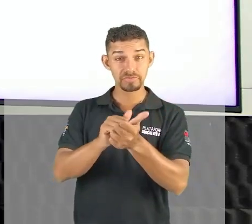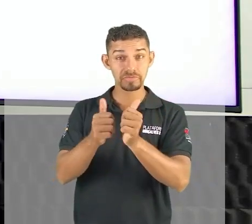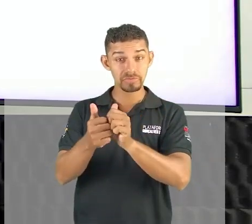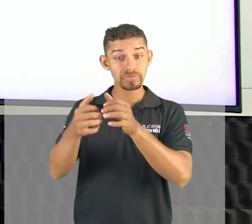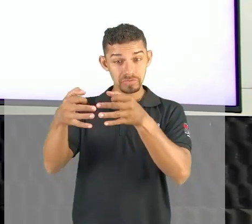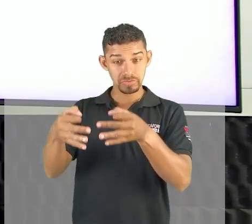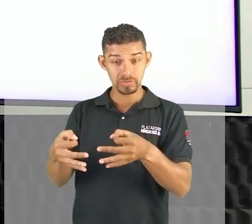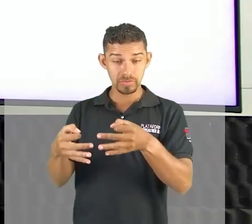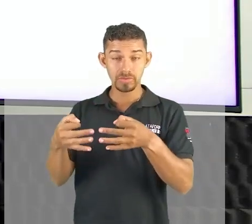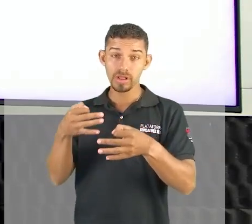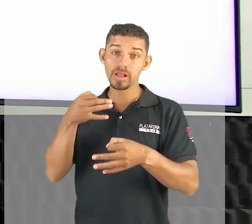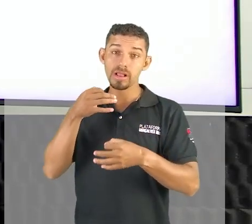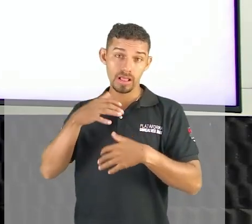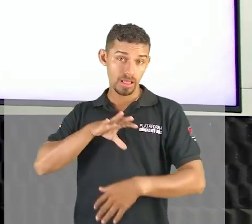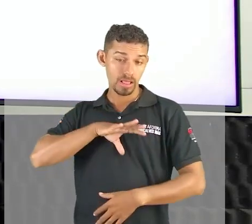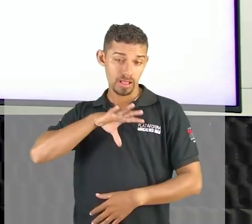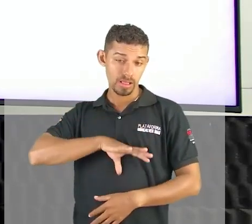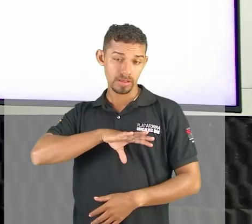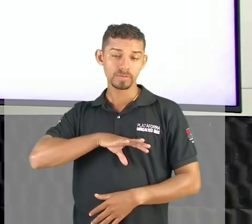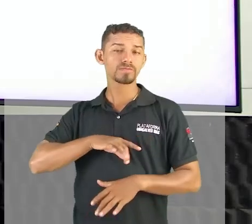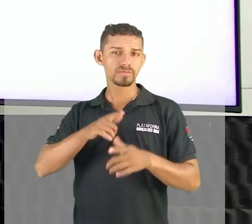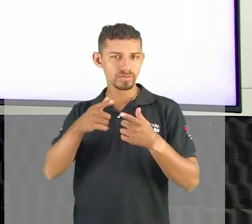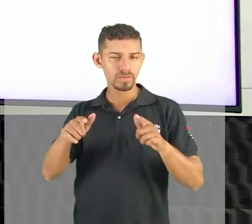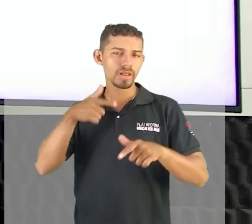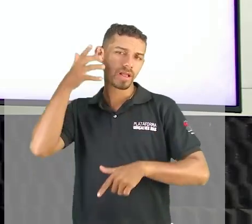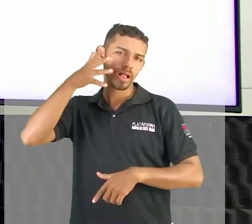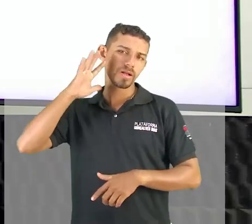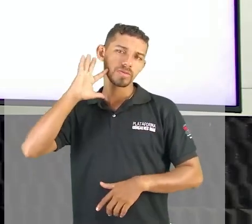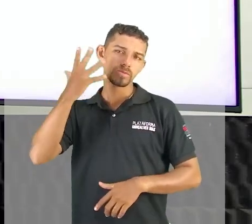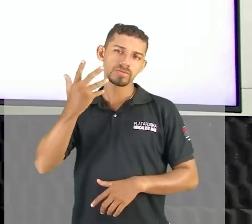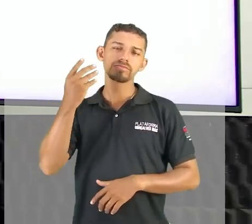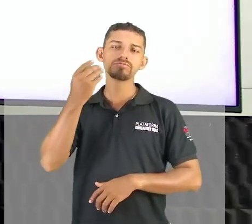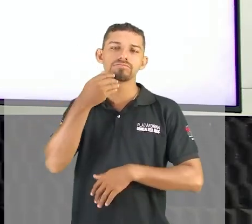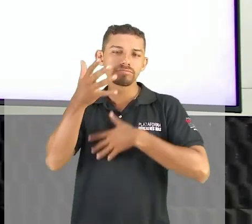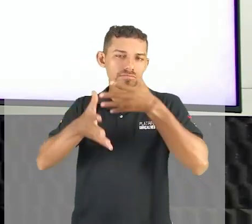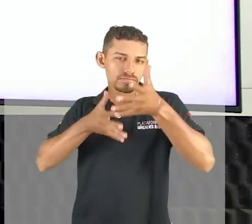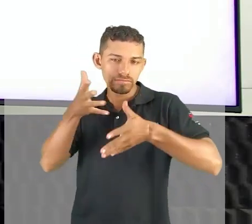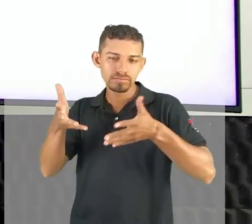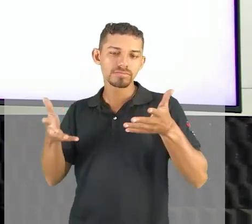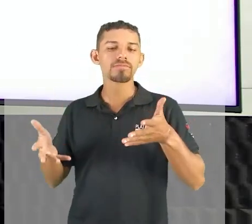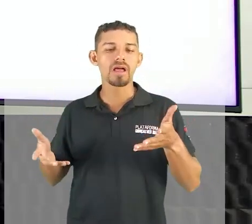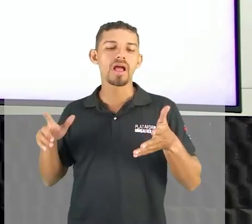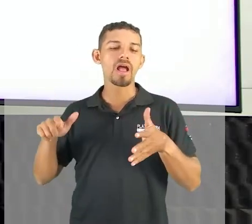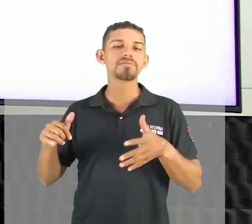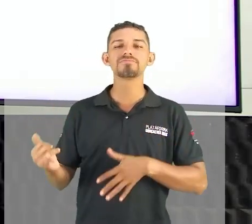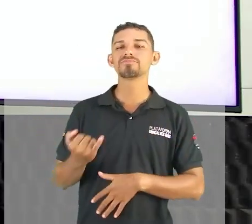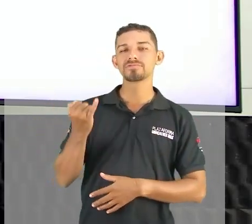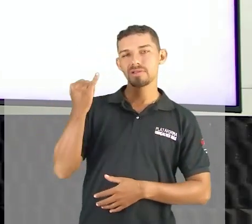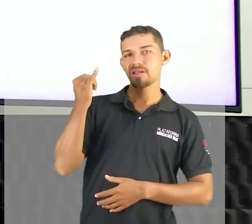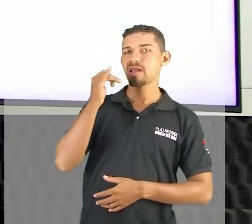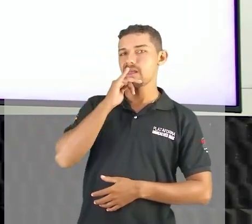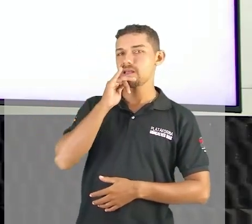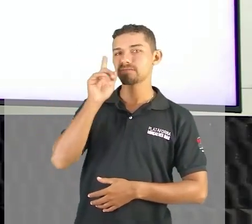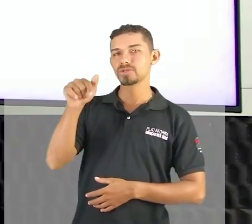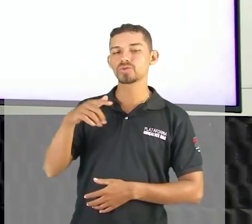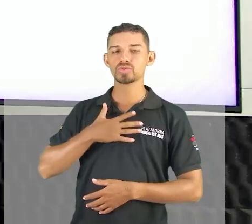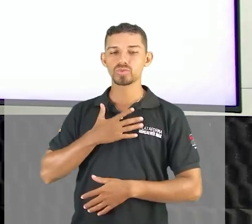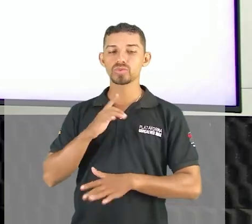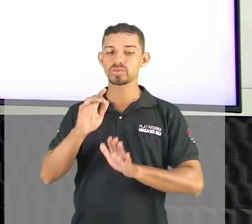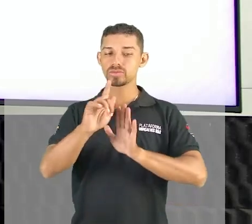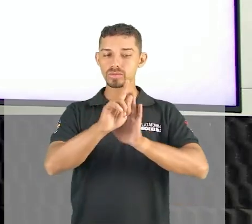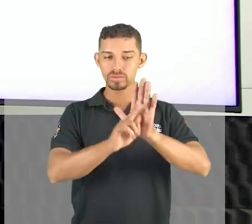adequação da linguagem à situação de comunicação né o quanto que isso é importante Então esse é o nosso